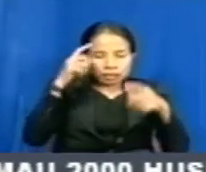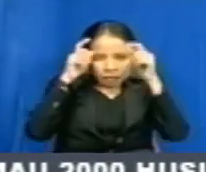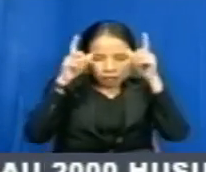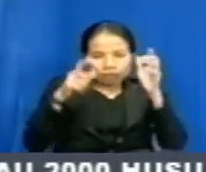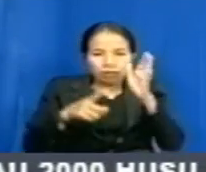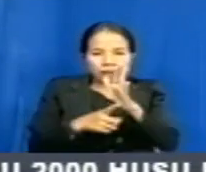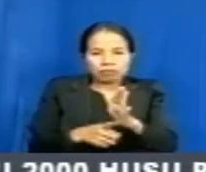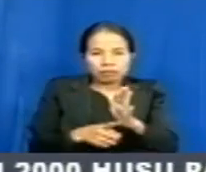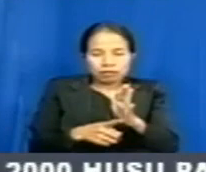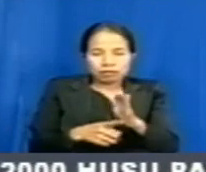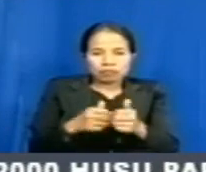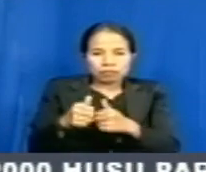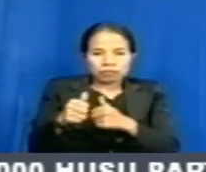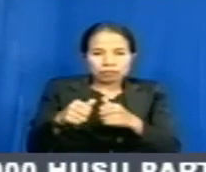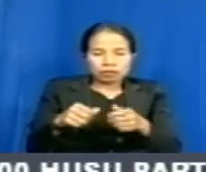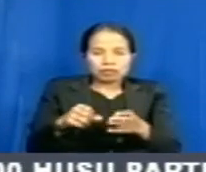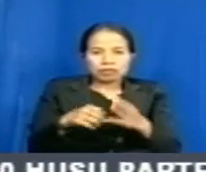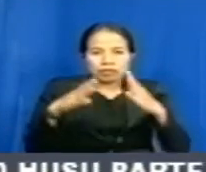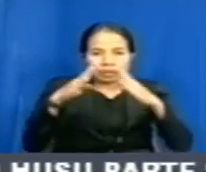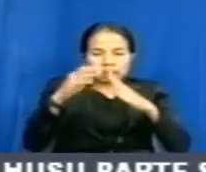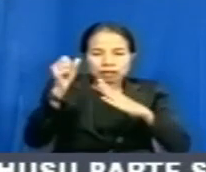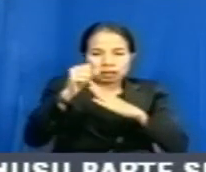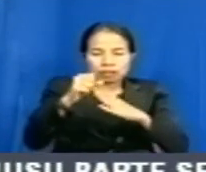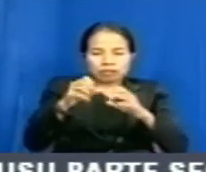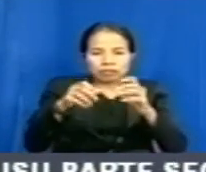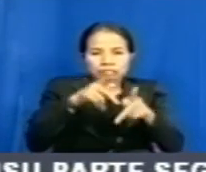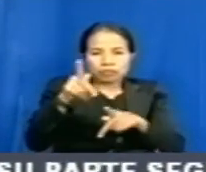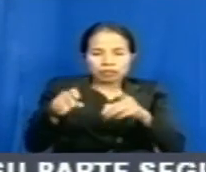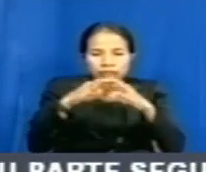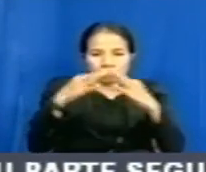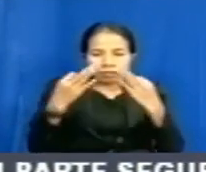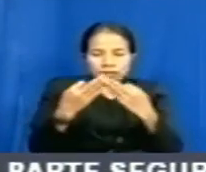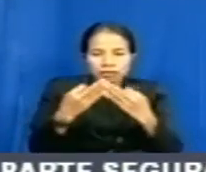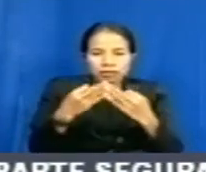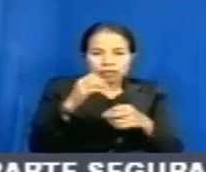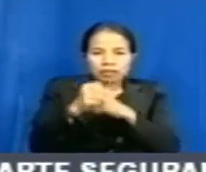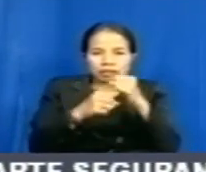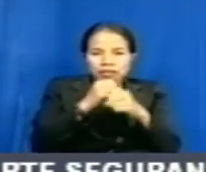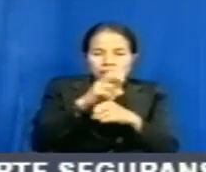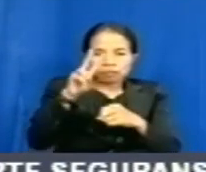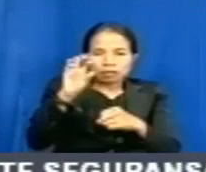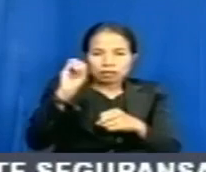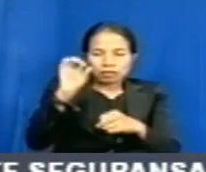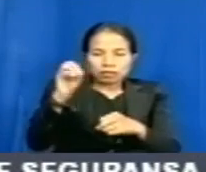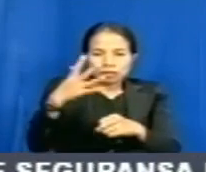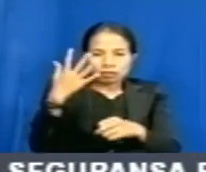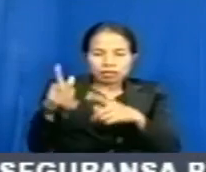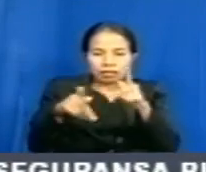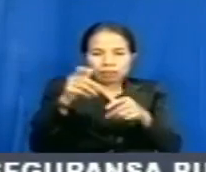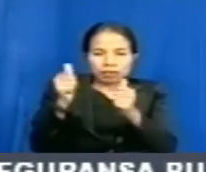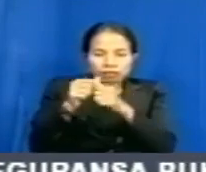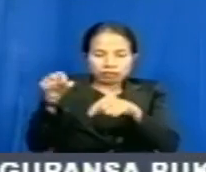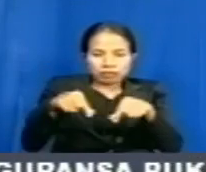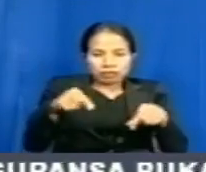Fosai Kata, basea ba census populasaun no umakain tinan rihun rua sanuloresen lima, total ema ho deficiencia